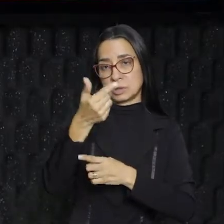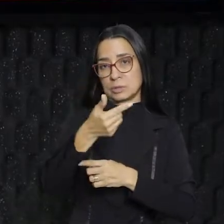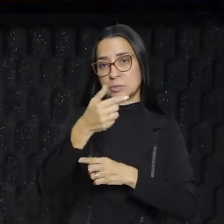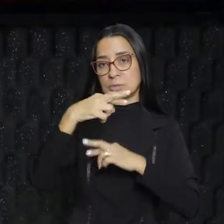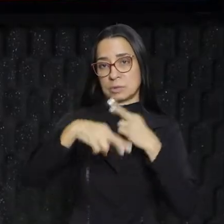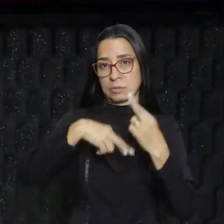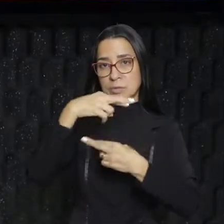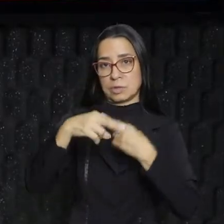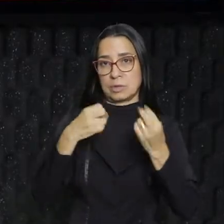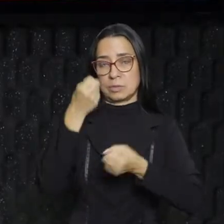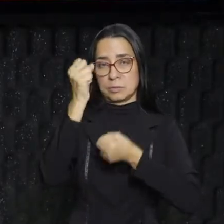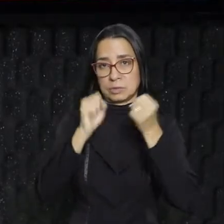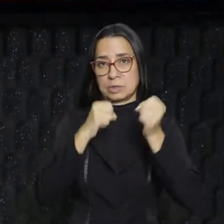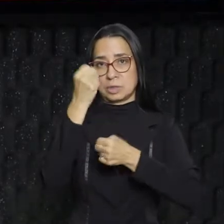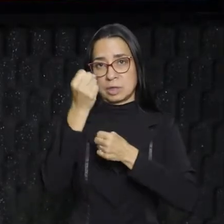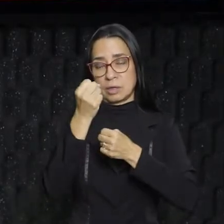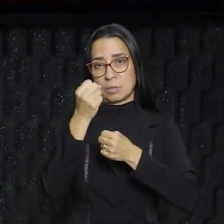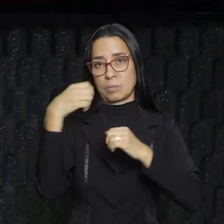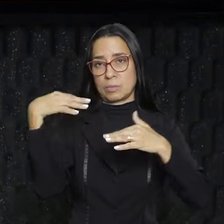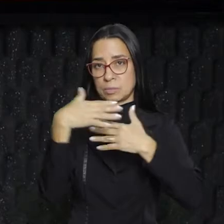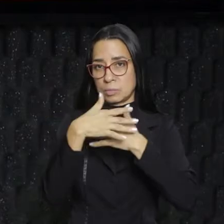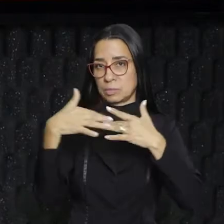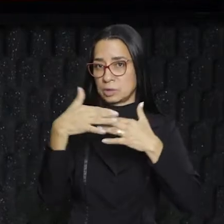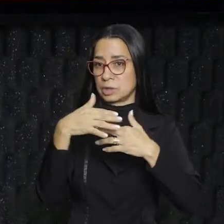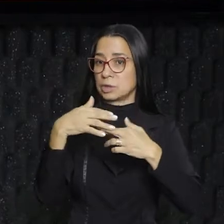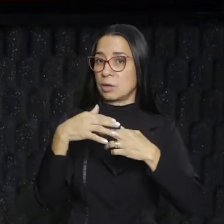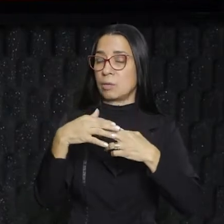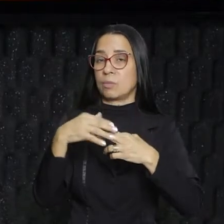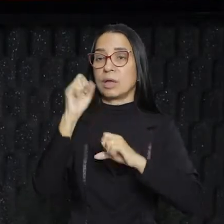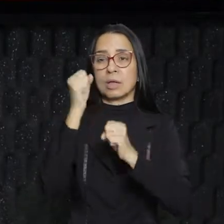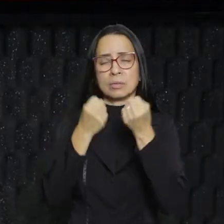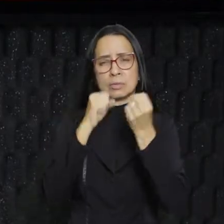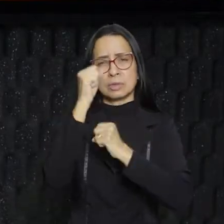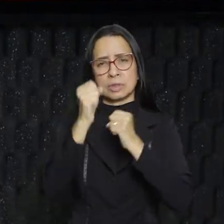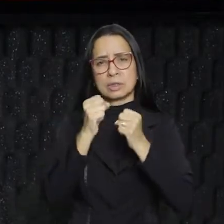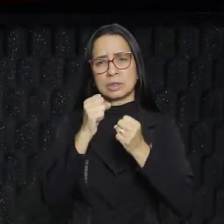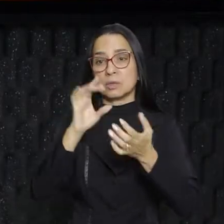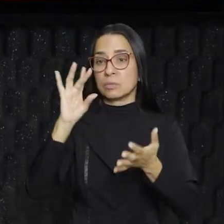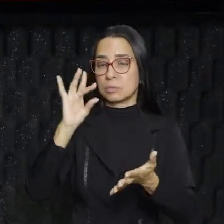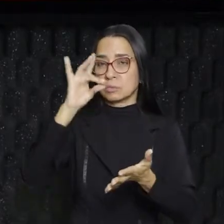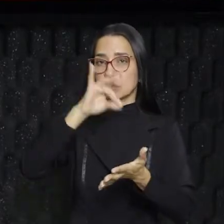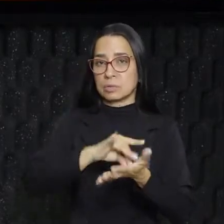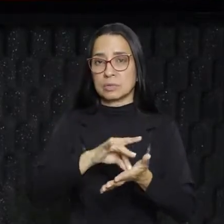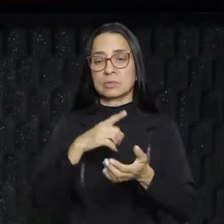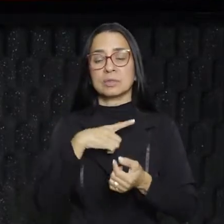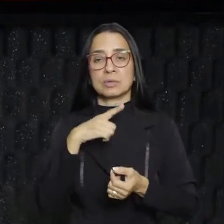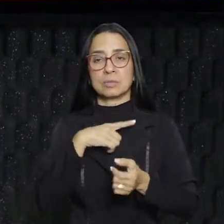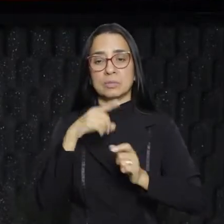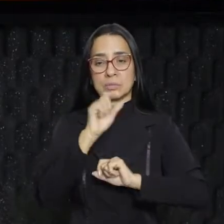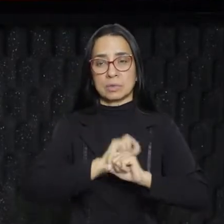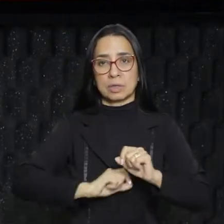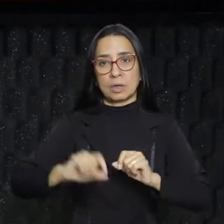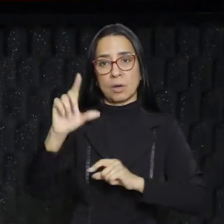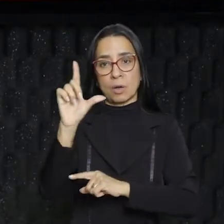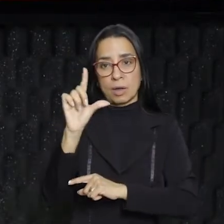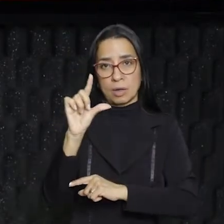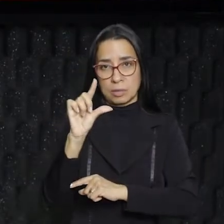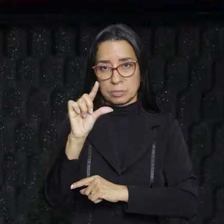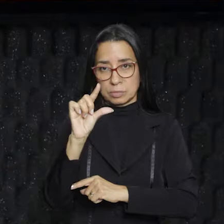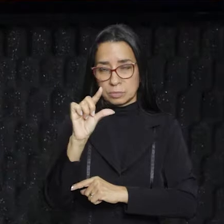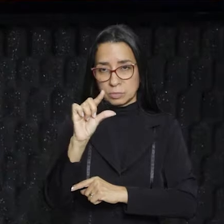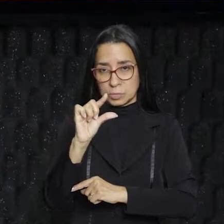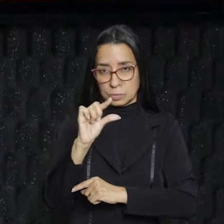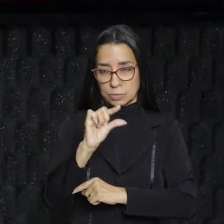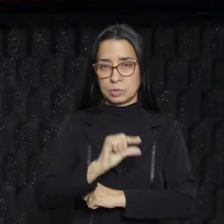a industrialização e a urbanização também se consolidando, né? Nós vamos ter aí, galera, uma queda agora da taxa